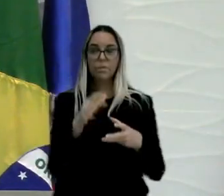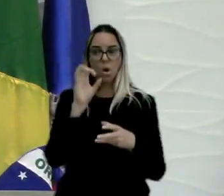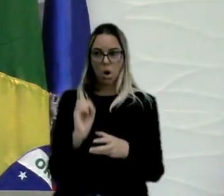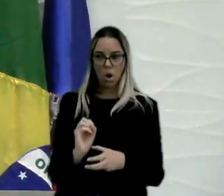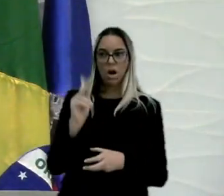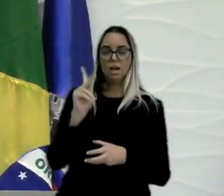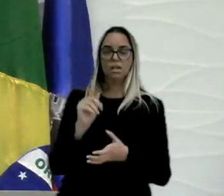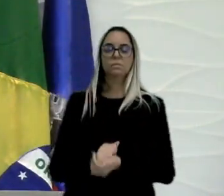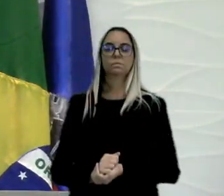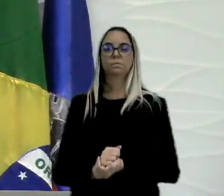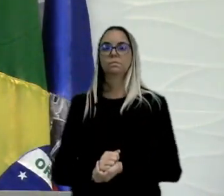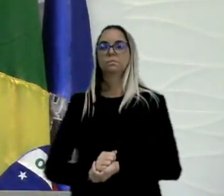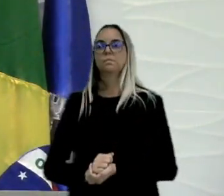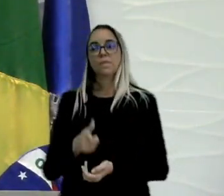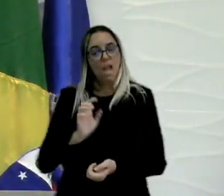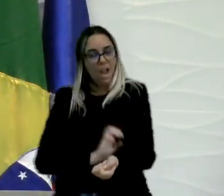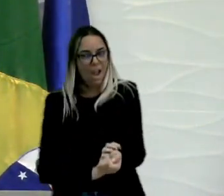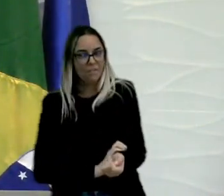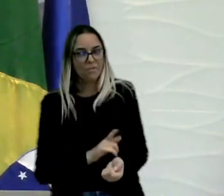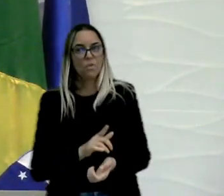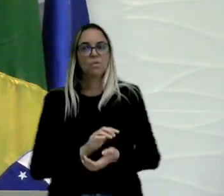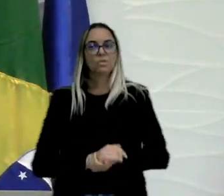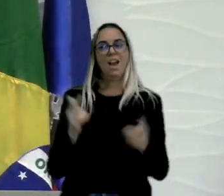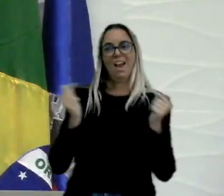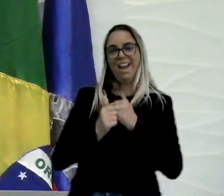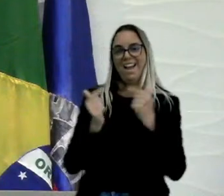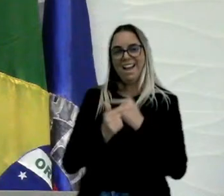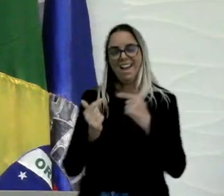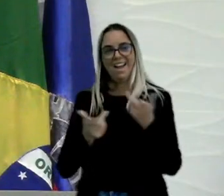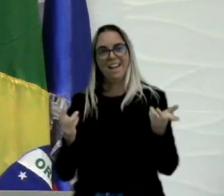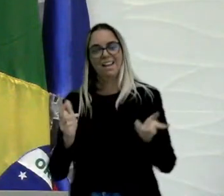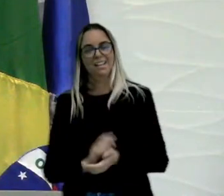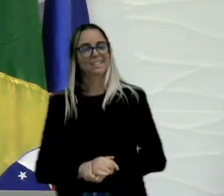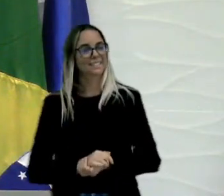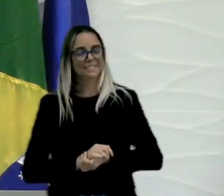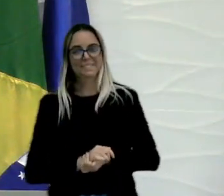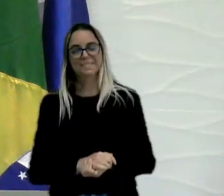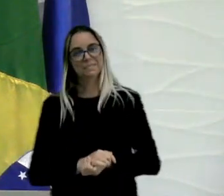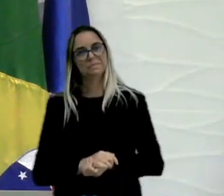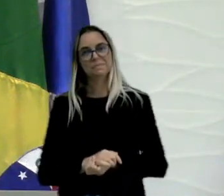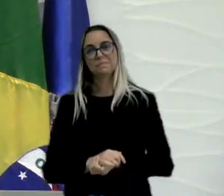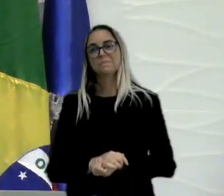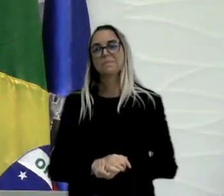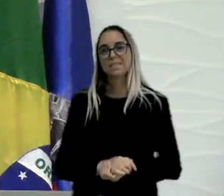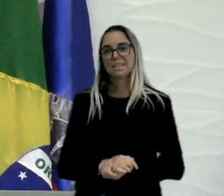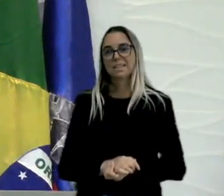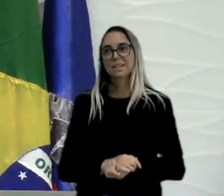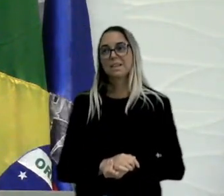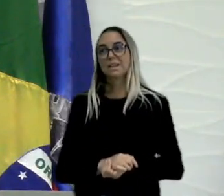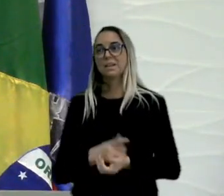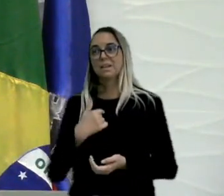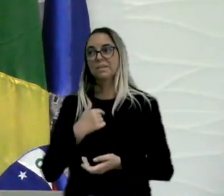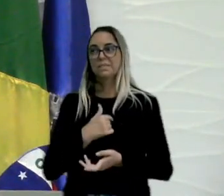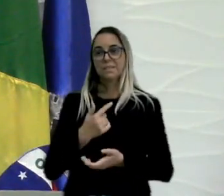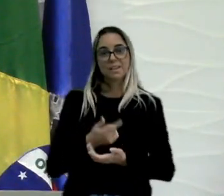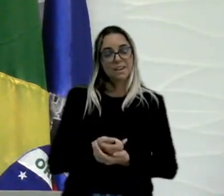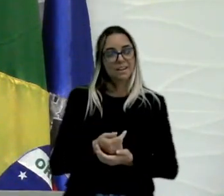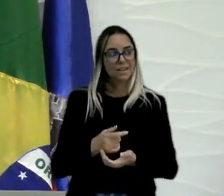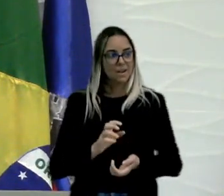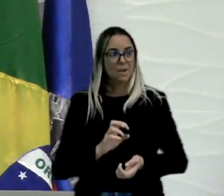beleza tudo di e vou dizer que o nervoso estava eu que eu tava